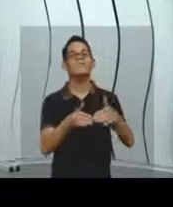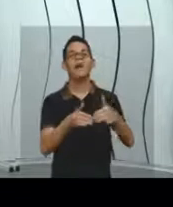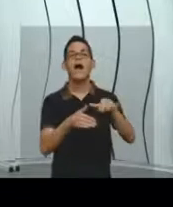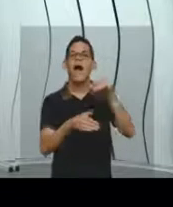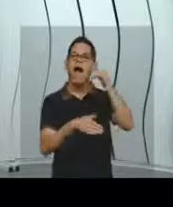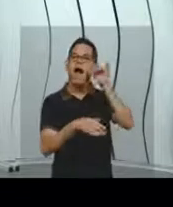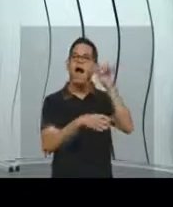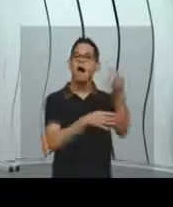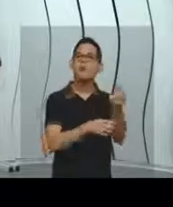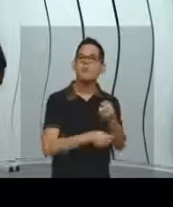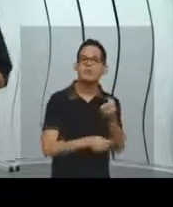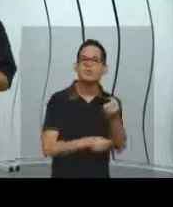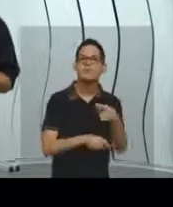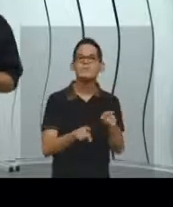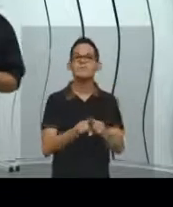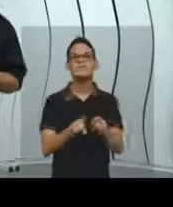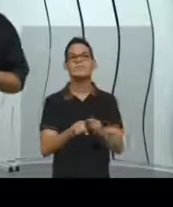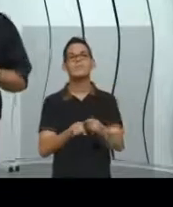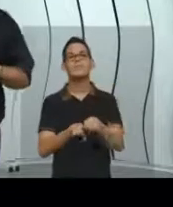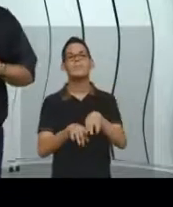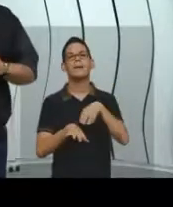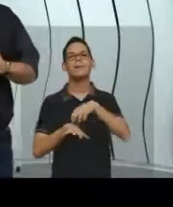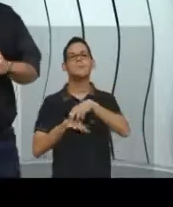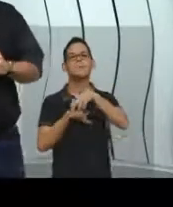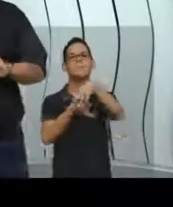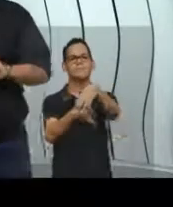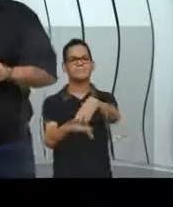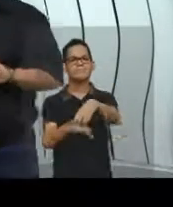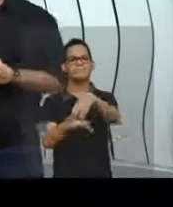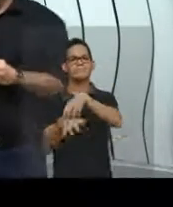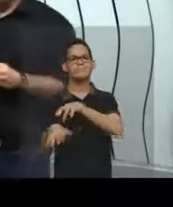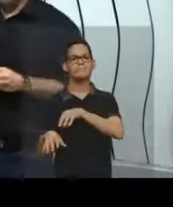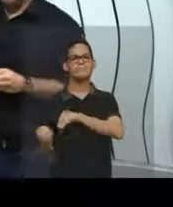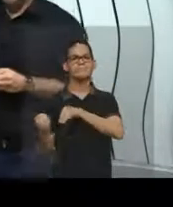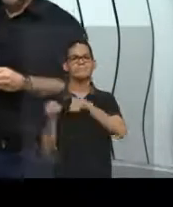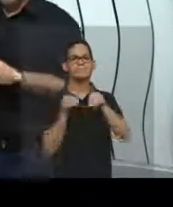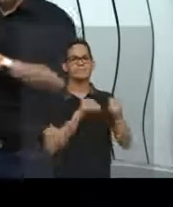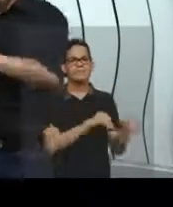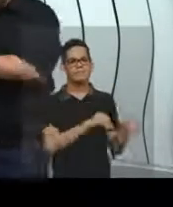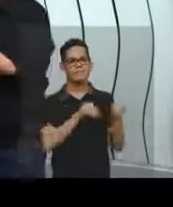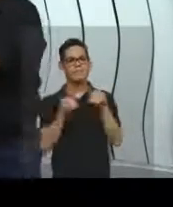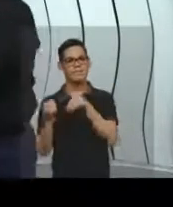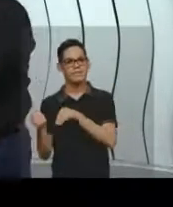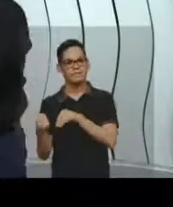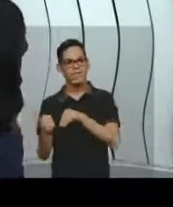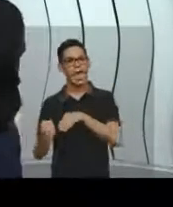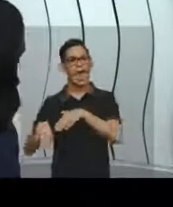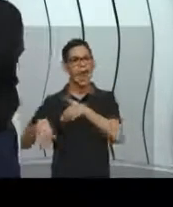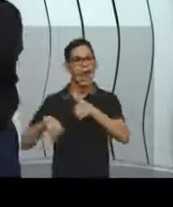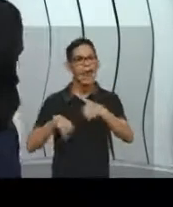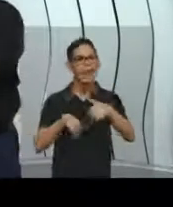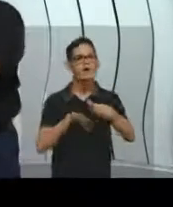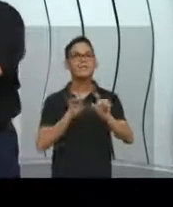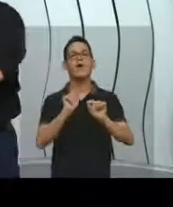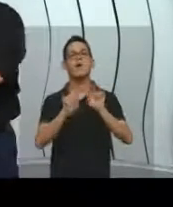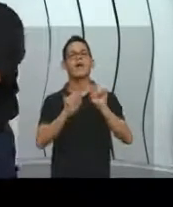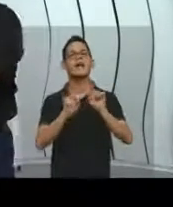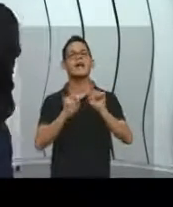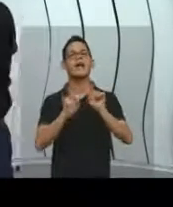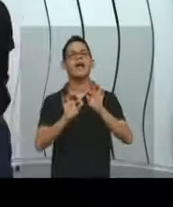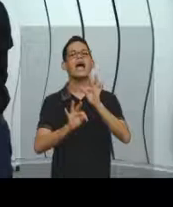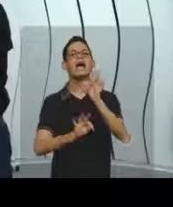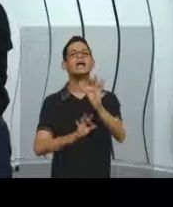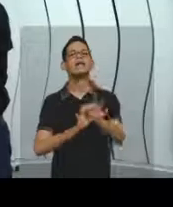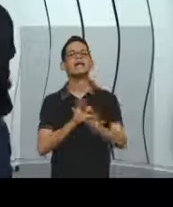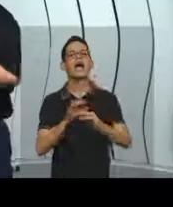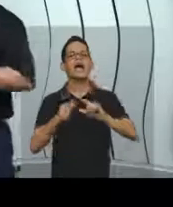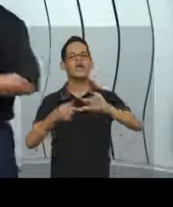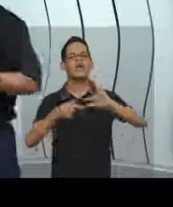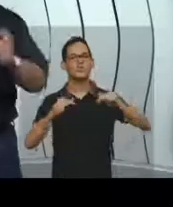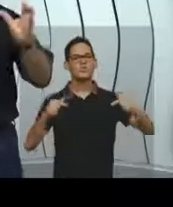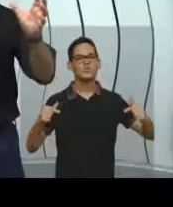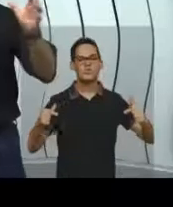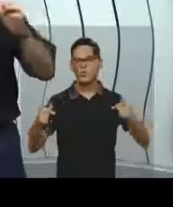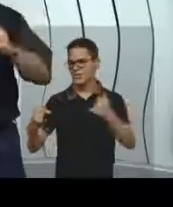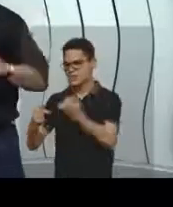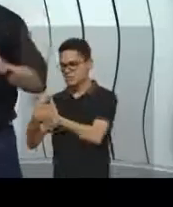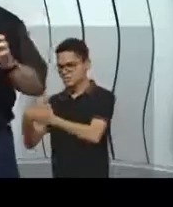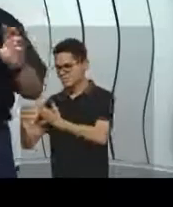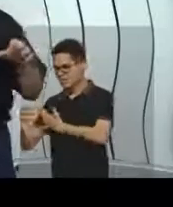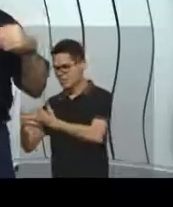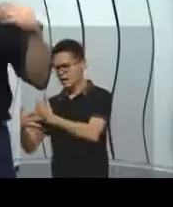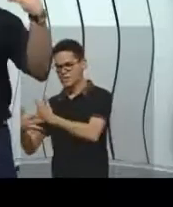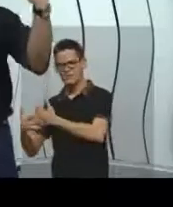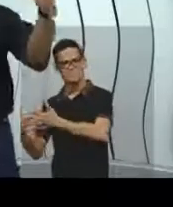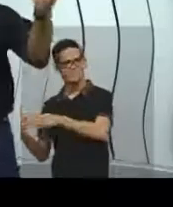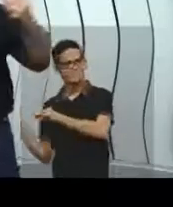de transporte, né? Questão de levar muito da infraestrutura de um grande centro